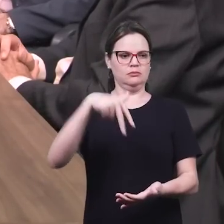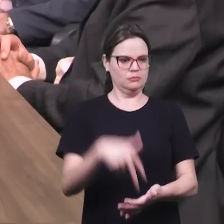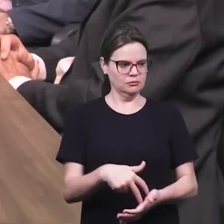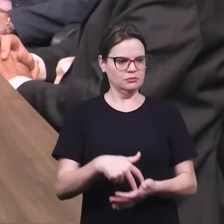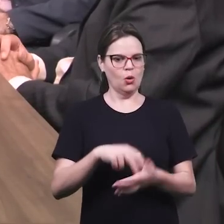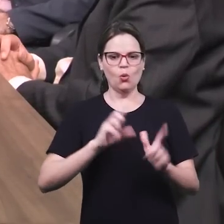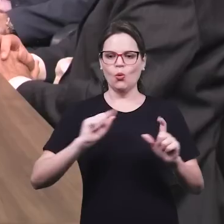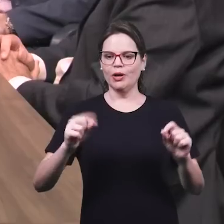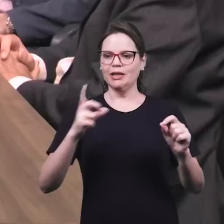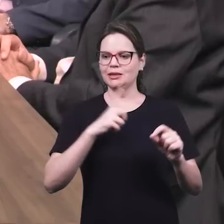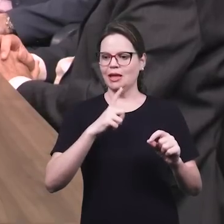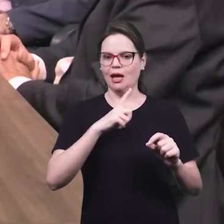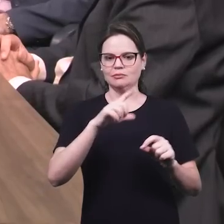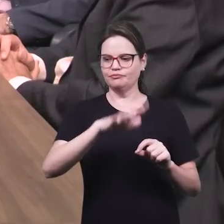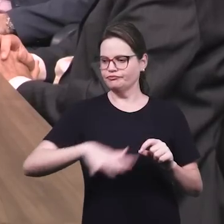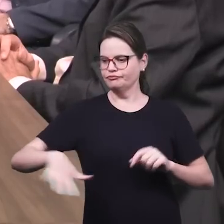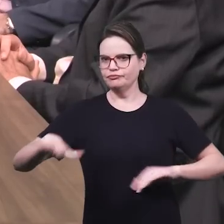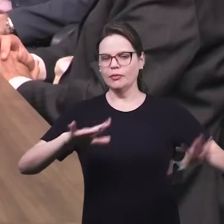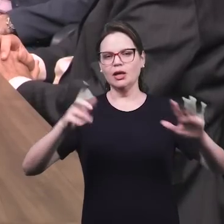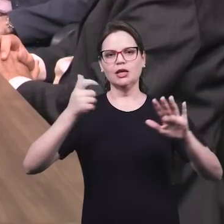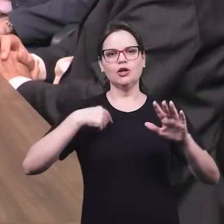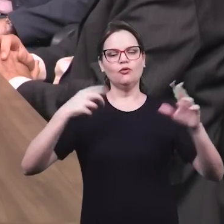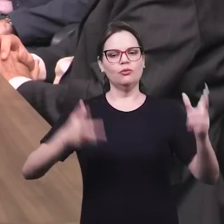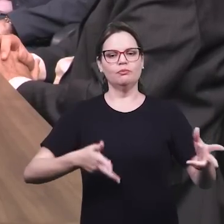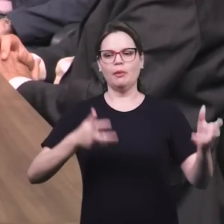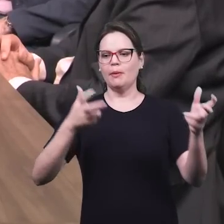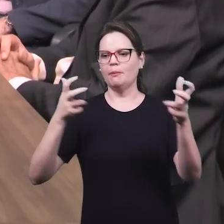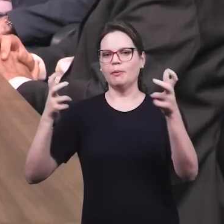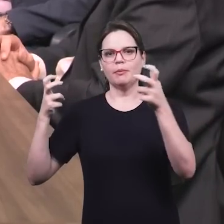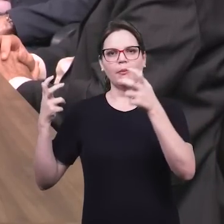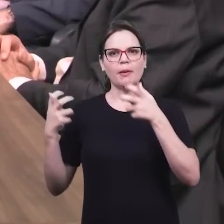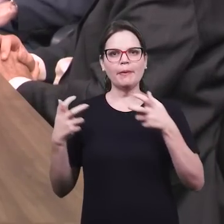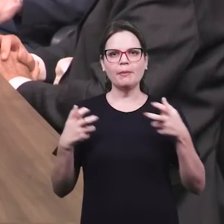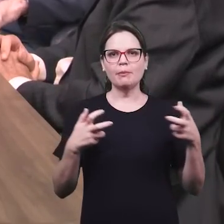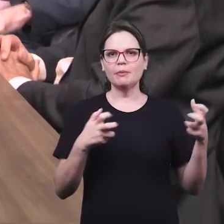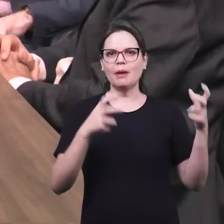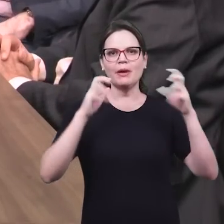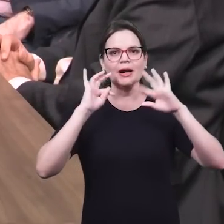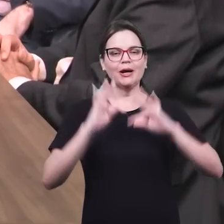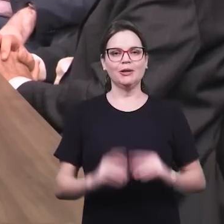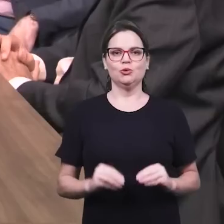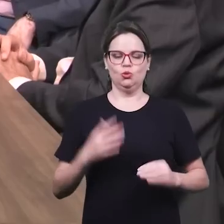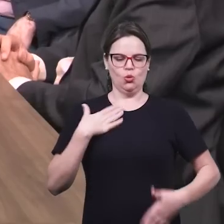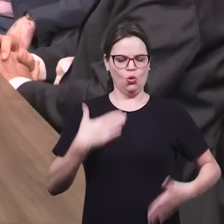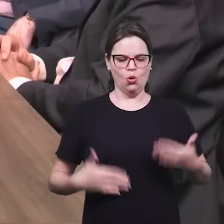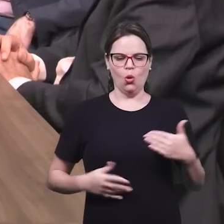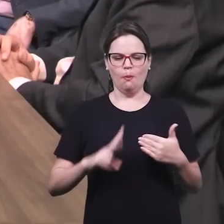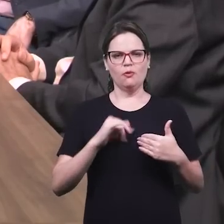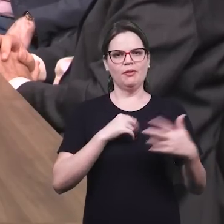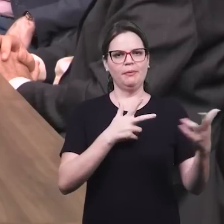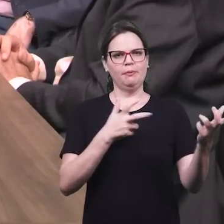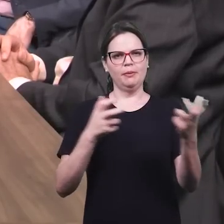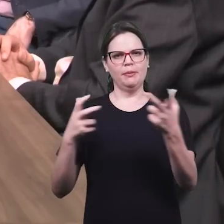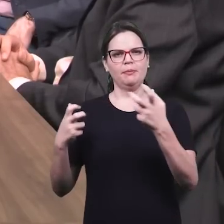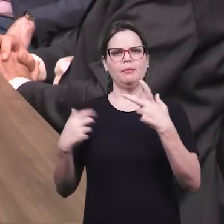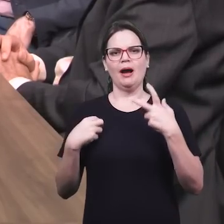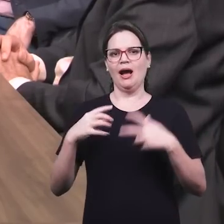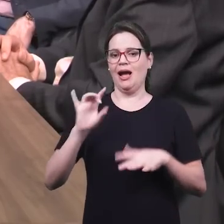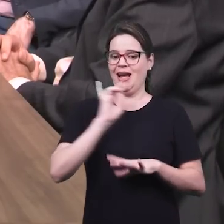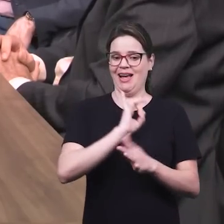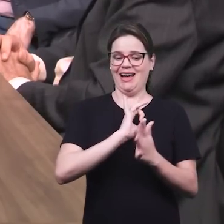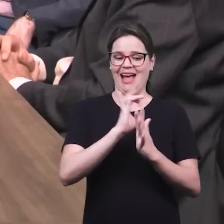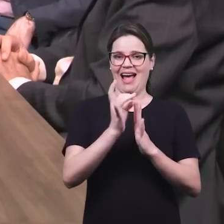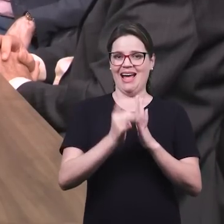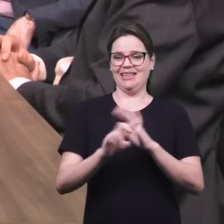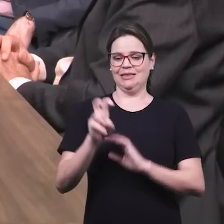de decisões. Então, os nossos sentidos vão captar toda essa questão sensorial ao nosso redor. Cada um dos sentidos, eles têm